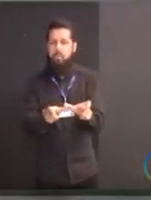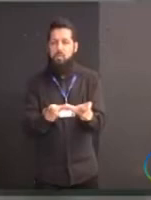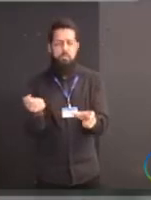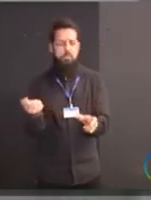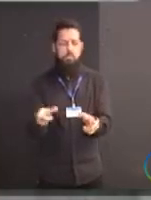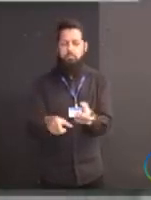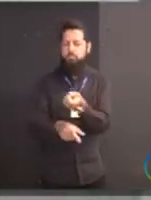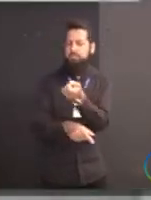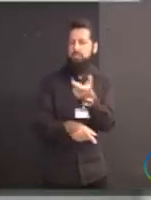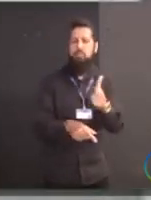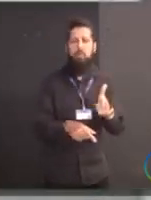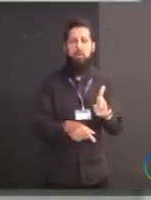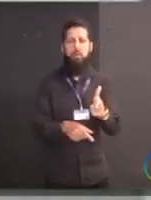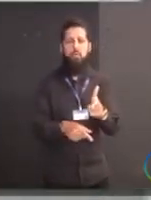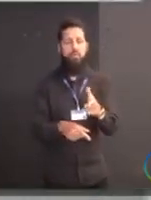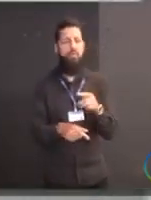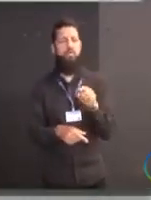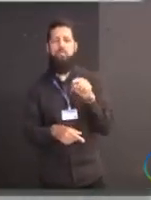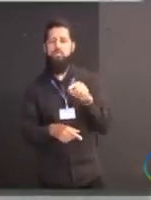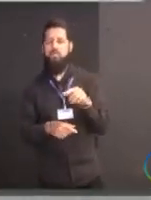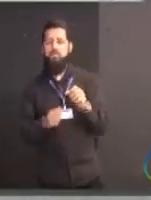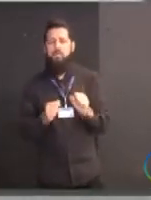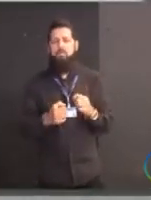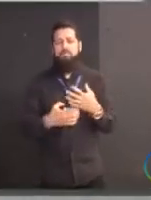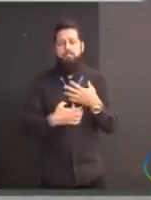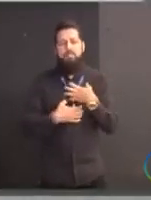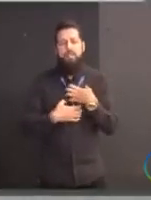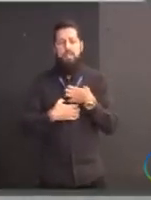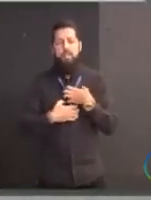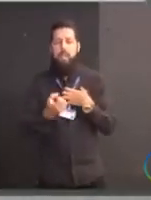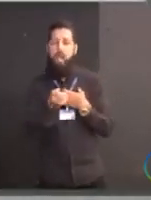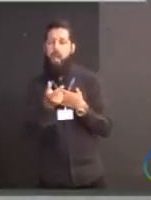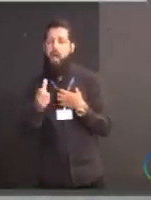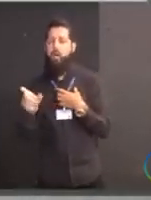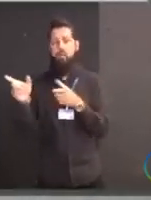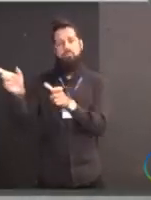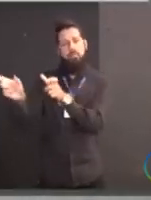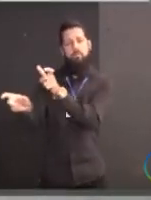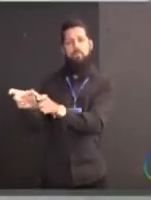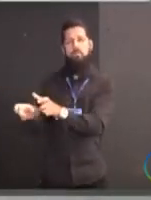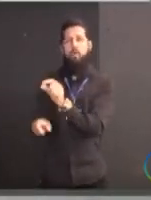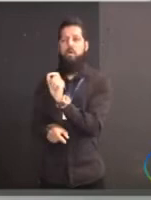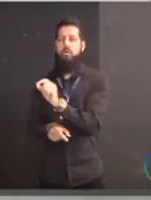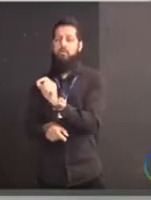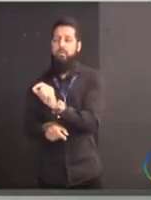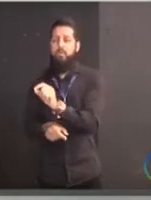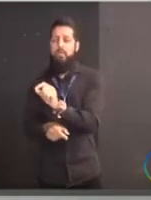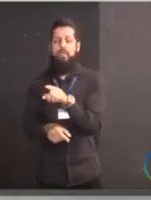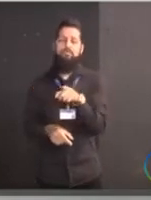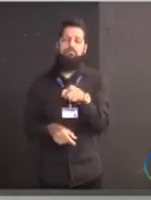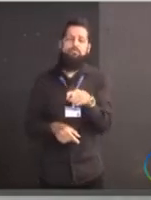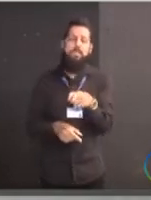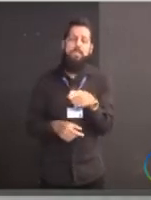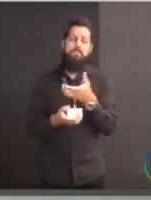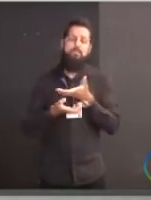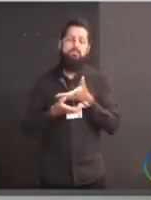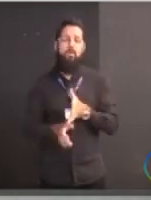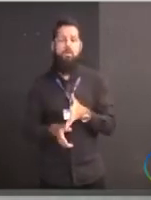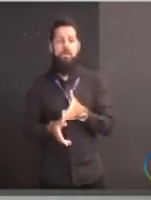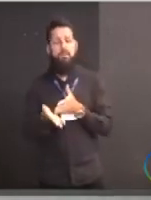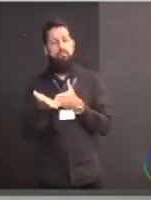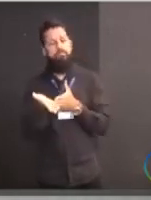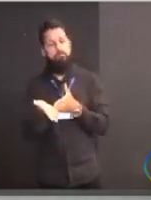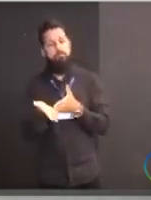não deseje ao seu vizinho aquilo que você não deseja para você mesmo, a poluição